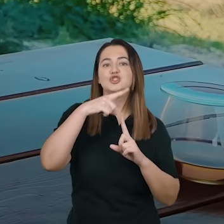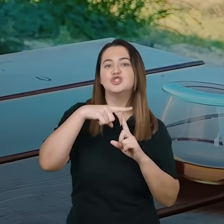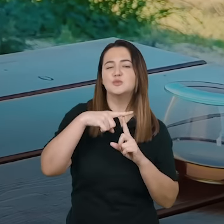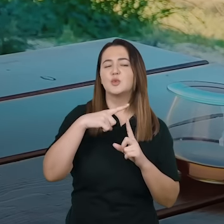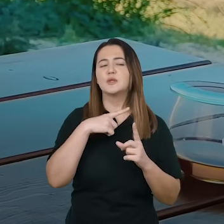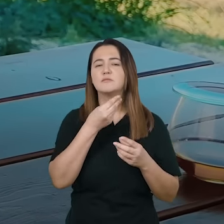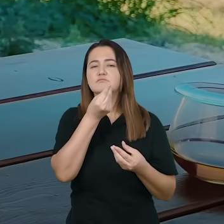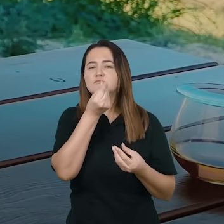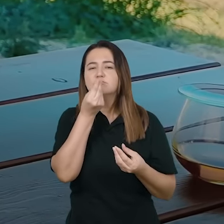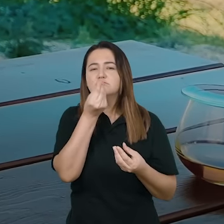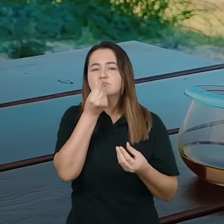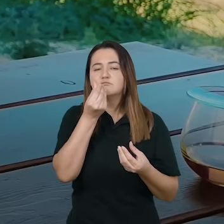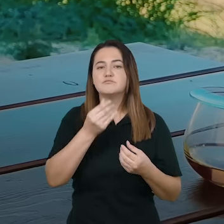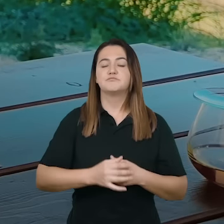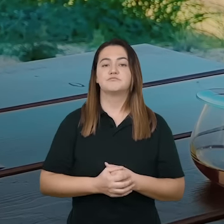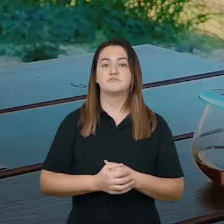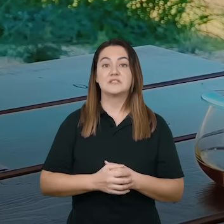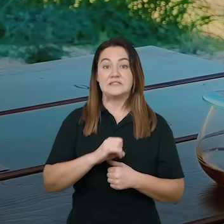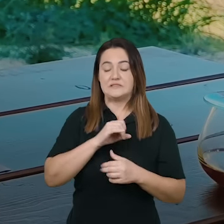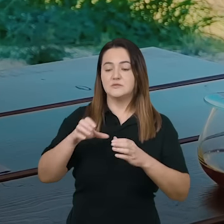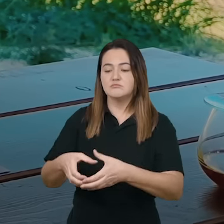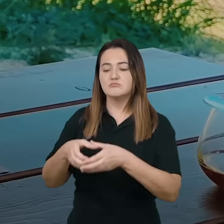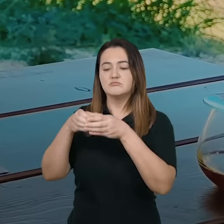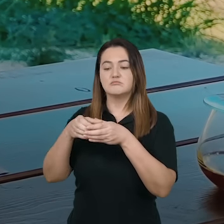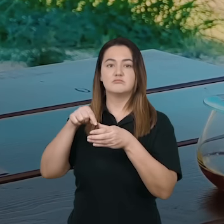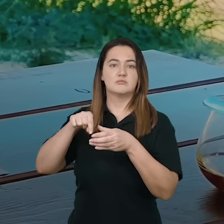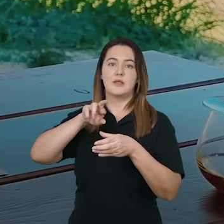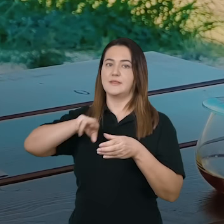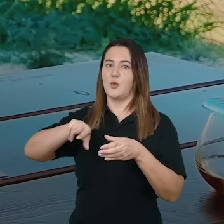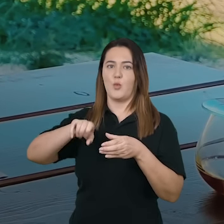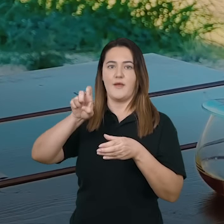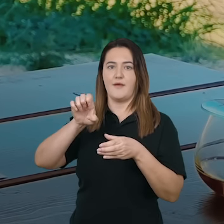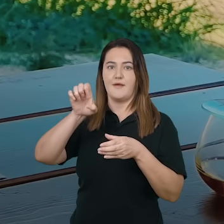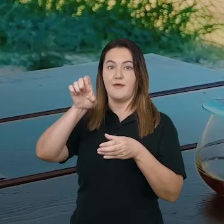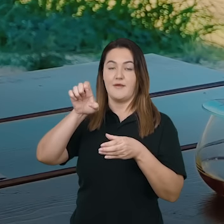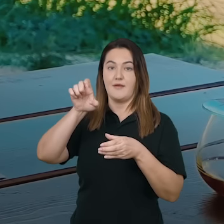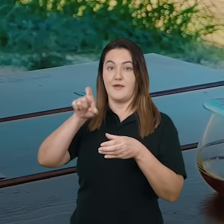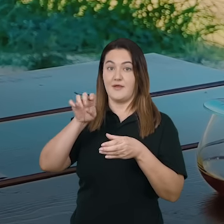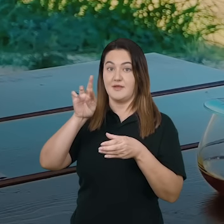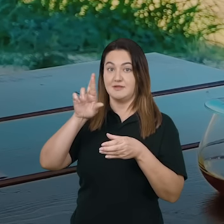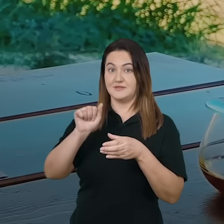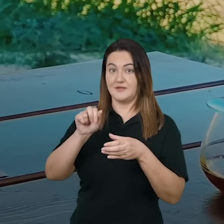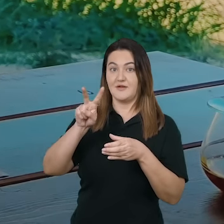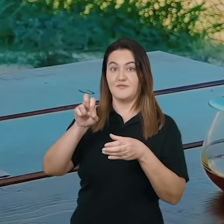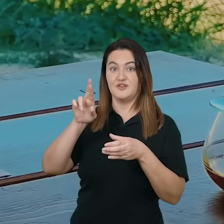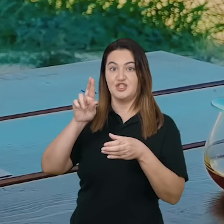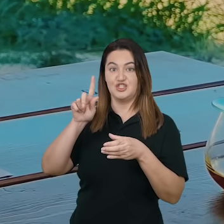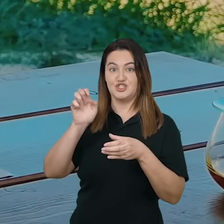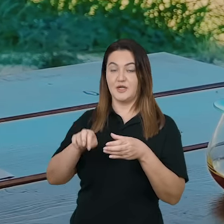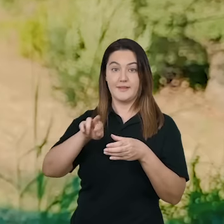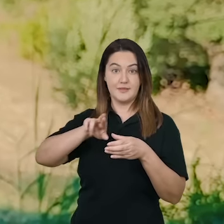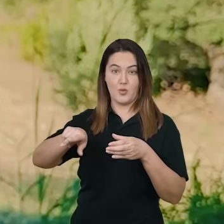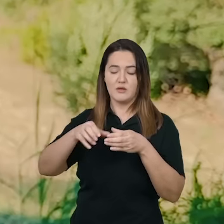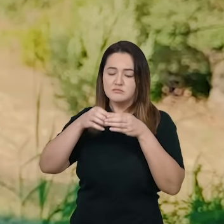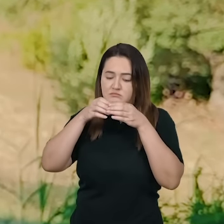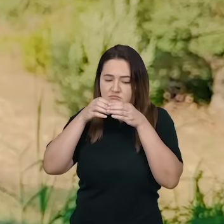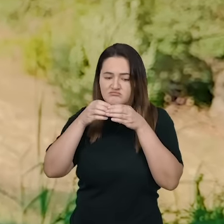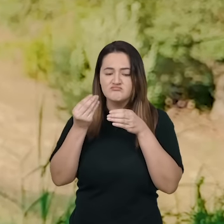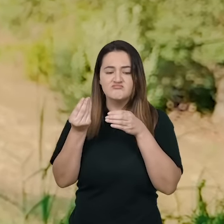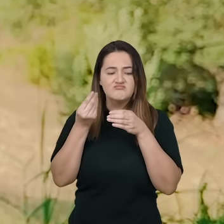gente sente algum tipo desses cheiros. E aí, quando a gente pega um que não é extra virgem, que é um refinado, o